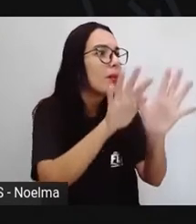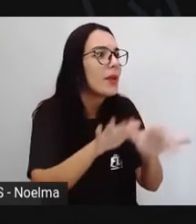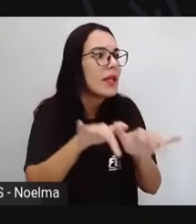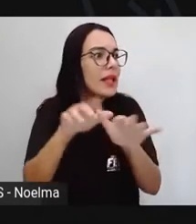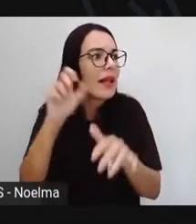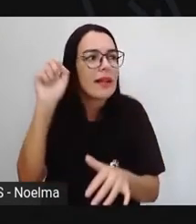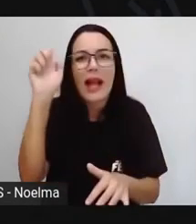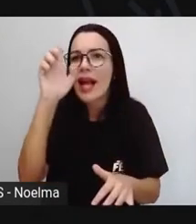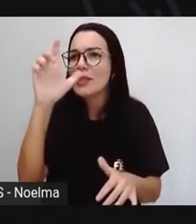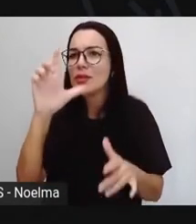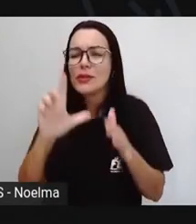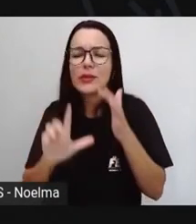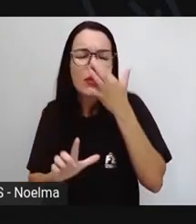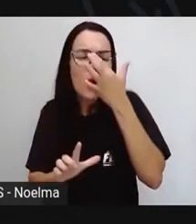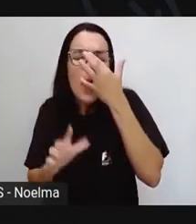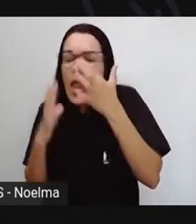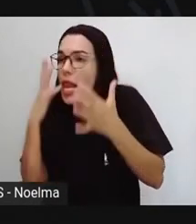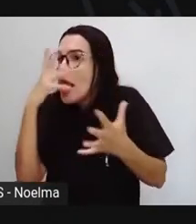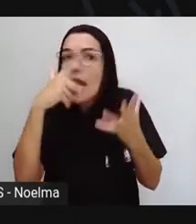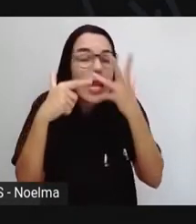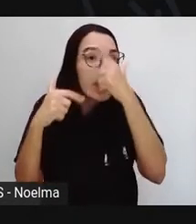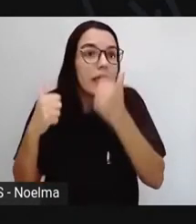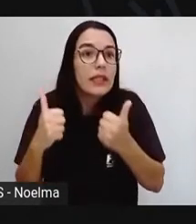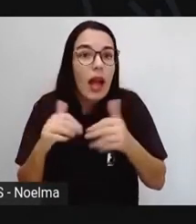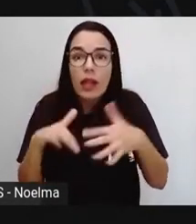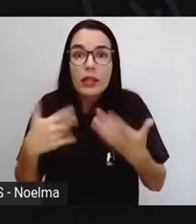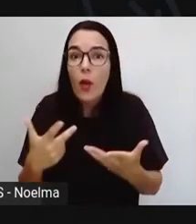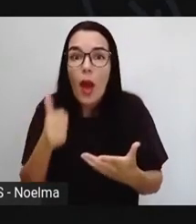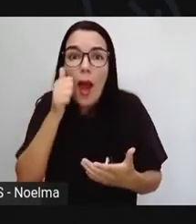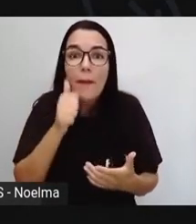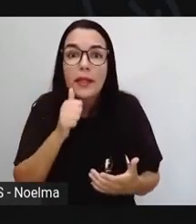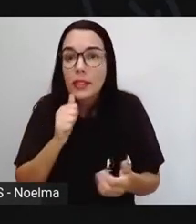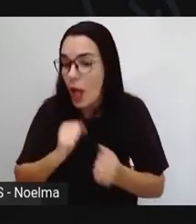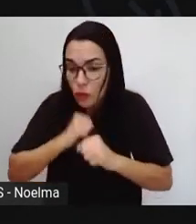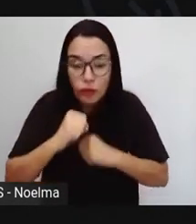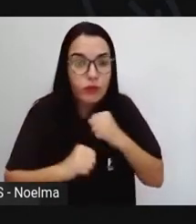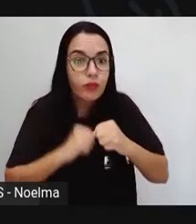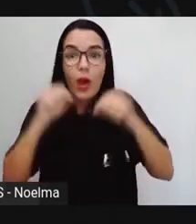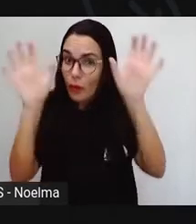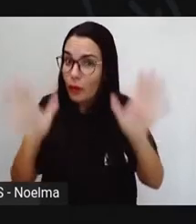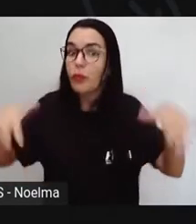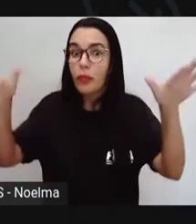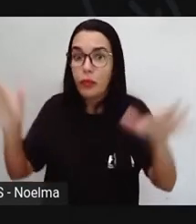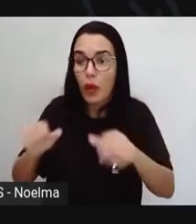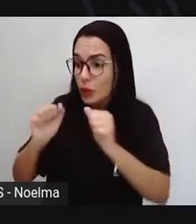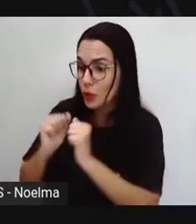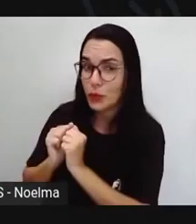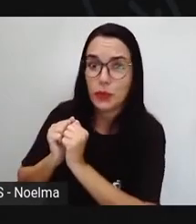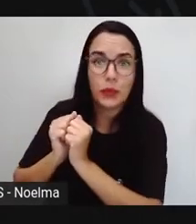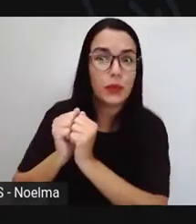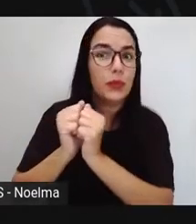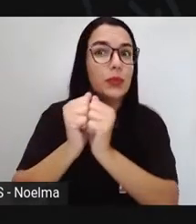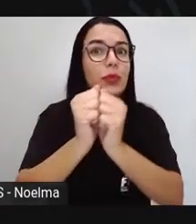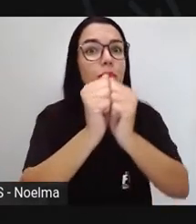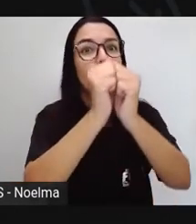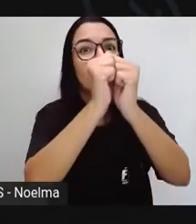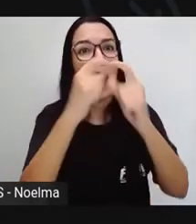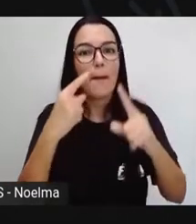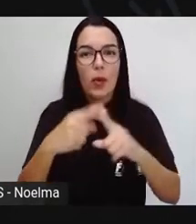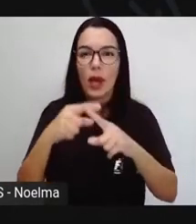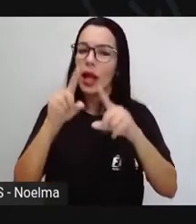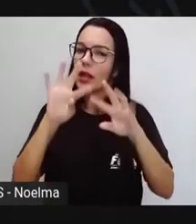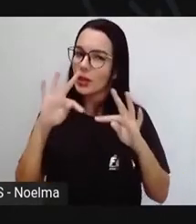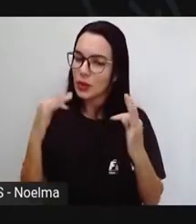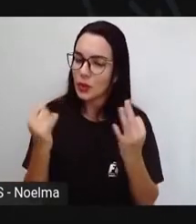tão linda que Mariana quis voar atrás dela. E voou mesmo, porque tudo podia acontecer